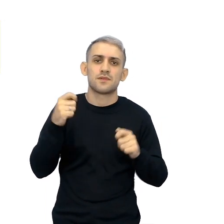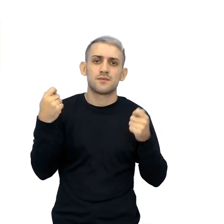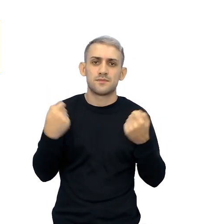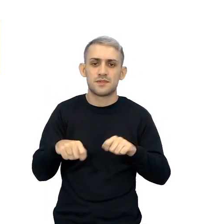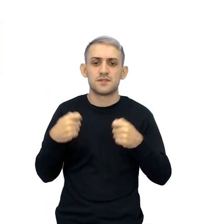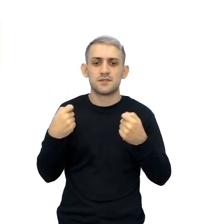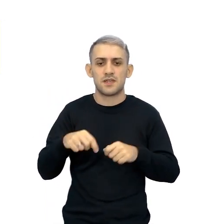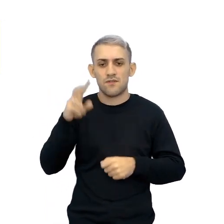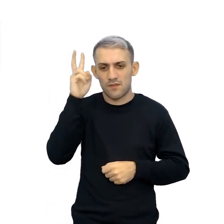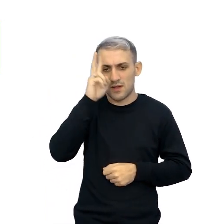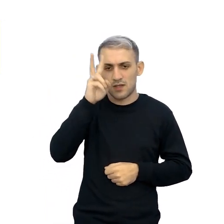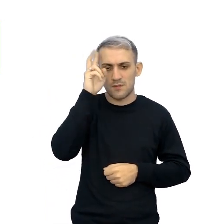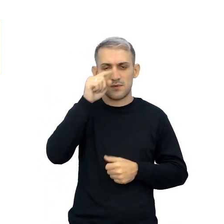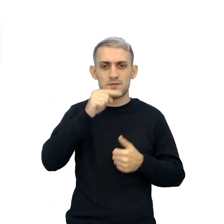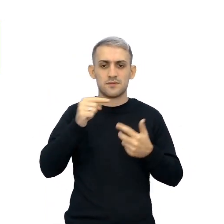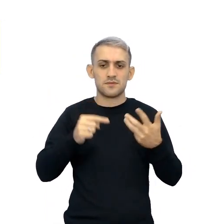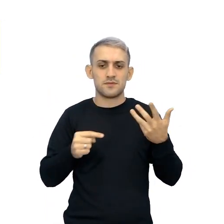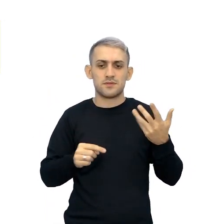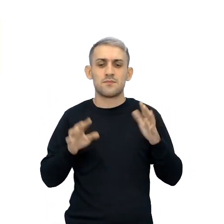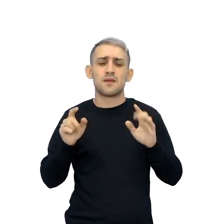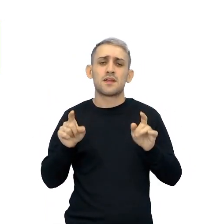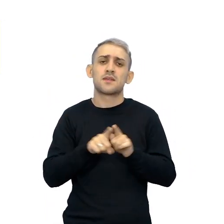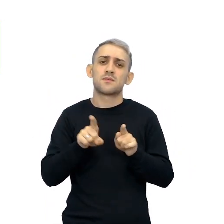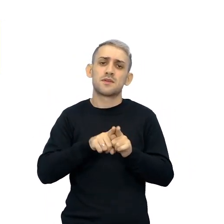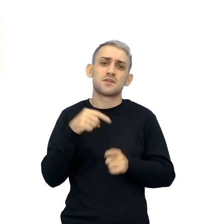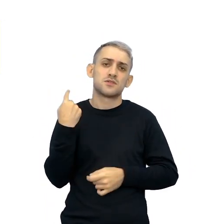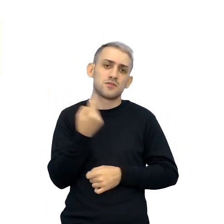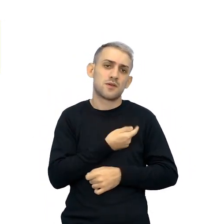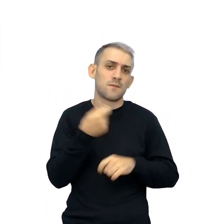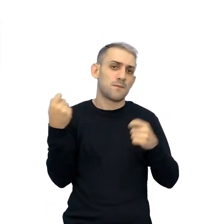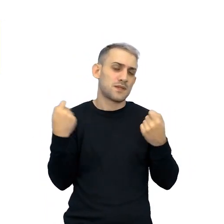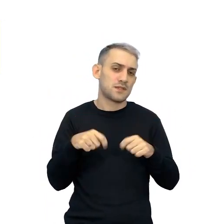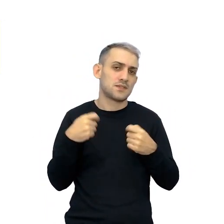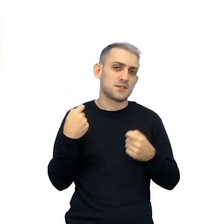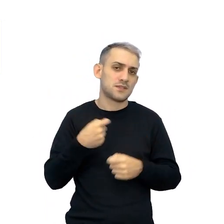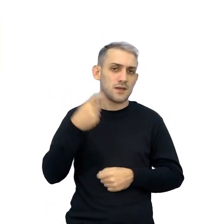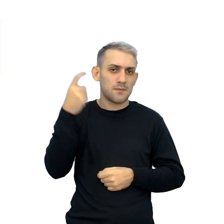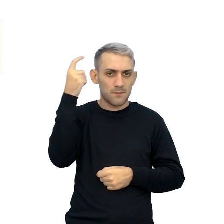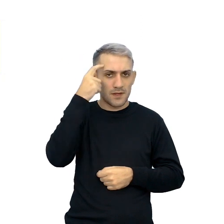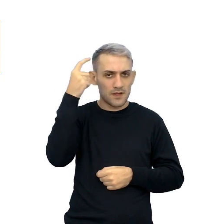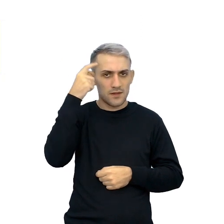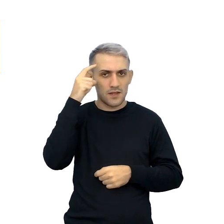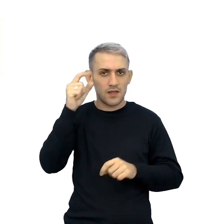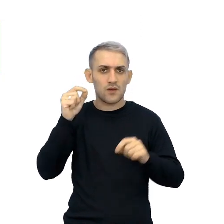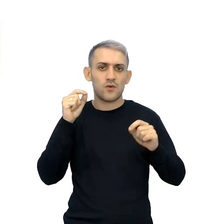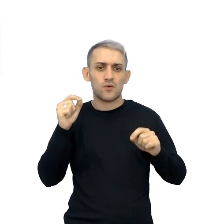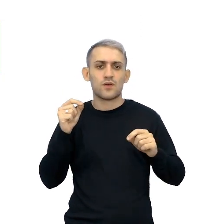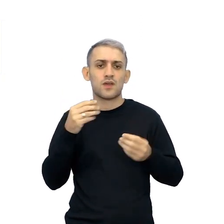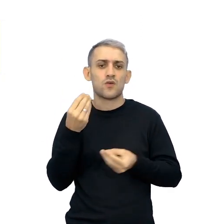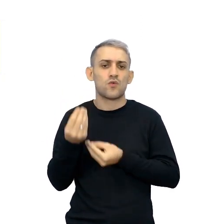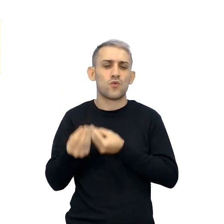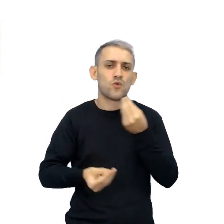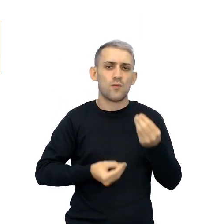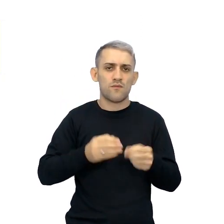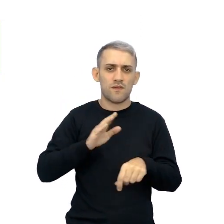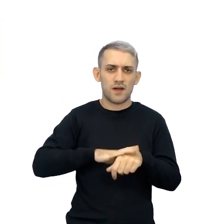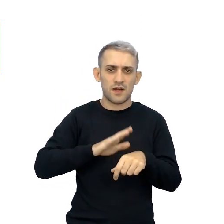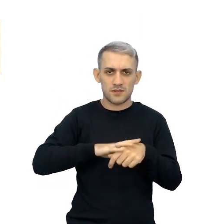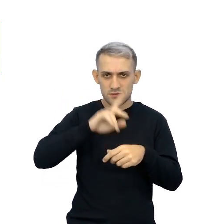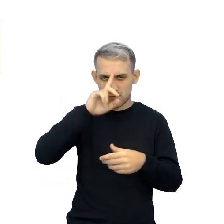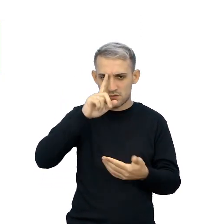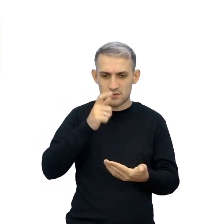vai resgatar elementos, mas a gente precisa ter o raciocínio lógico aqui, a tomada de decisão,